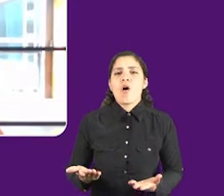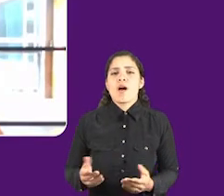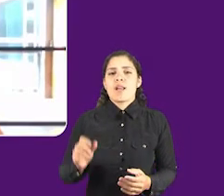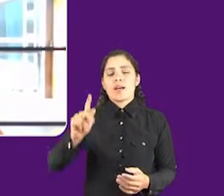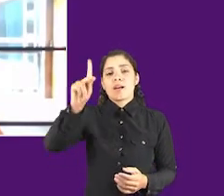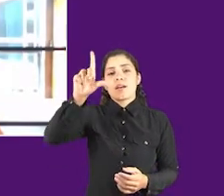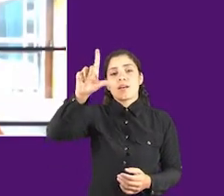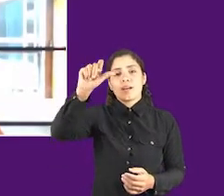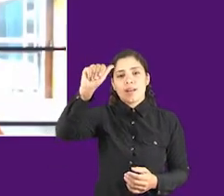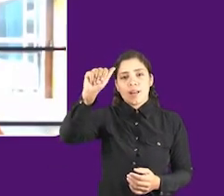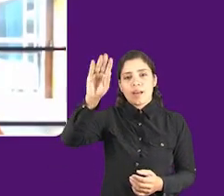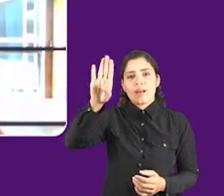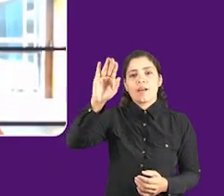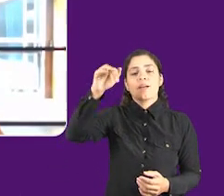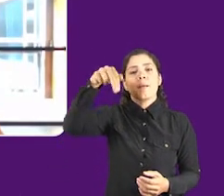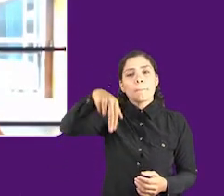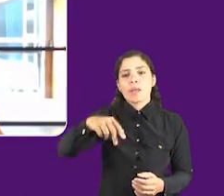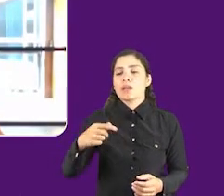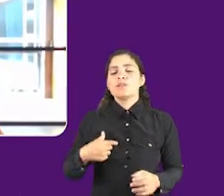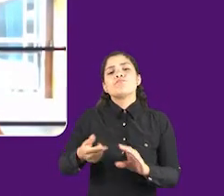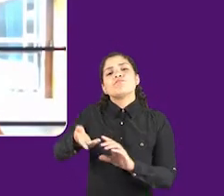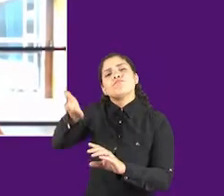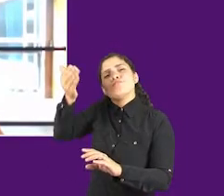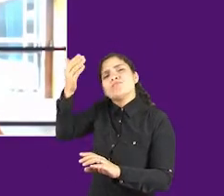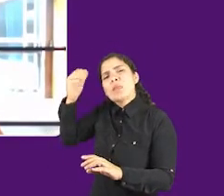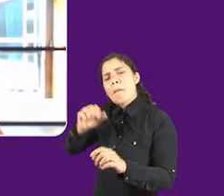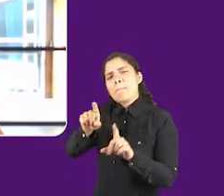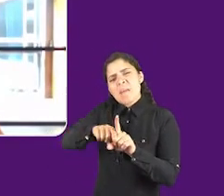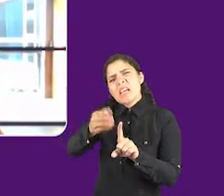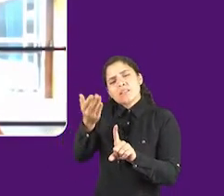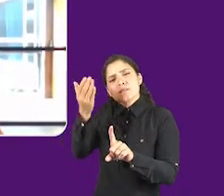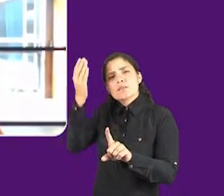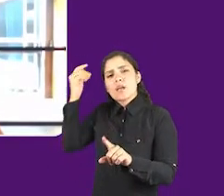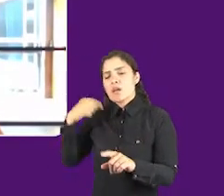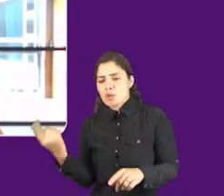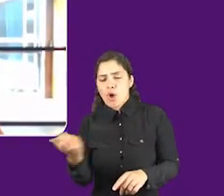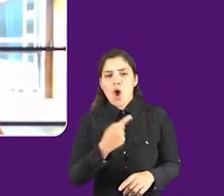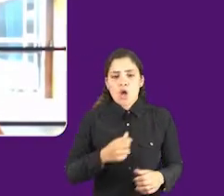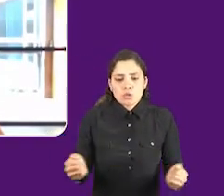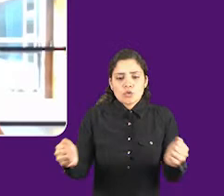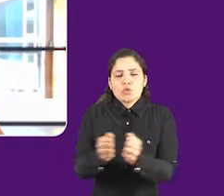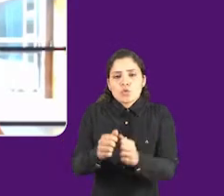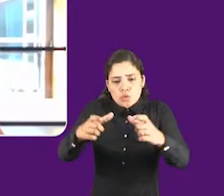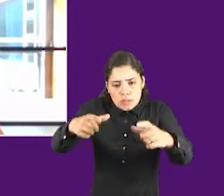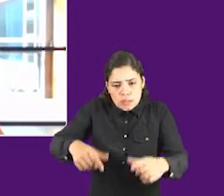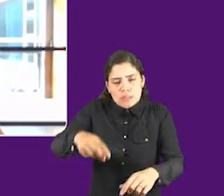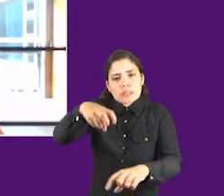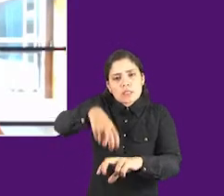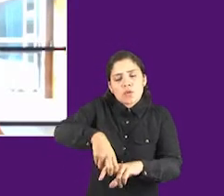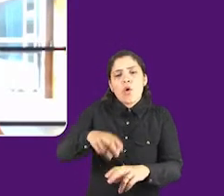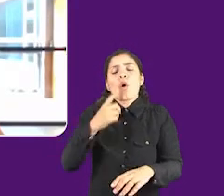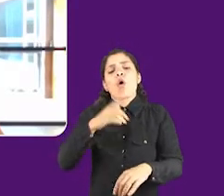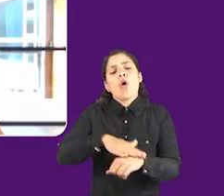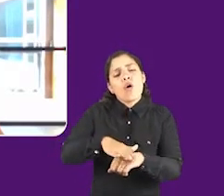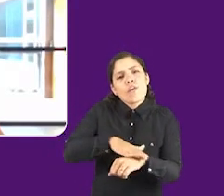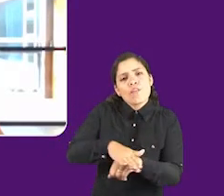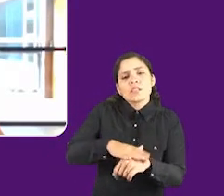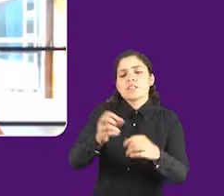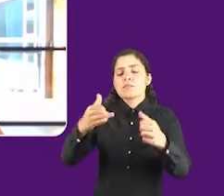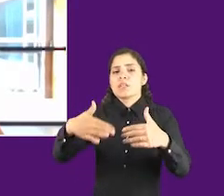não sentamos juntos no espírito do que o desenvolvimento ou como eu falei usar Justamente que nós colocamos esse problema na